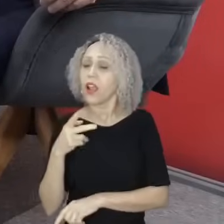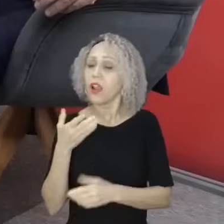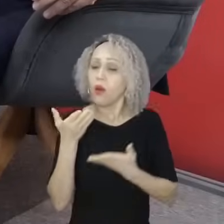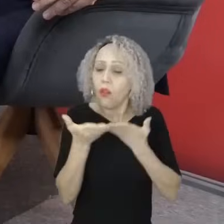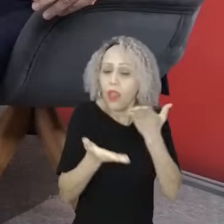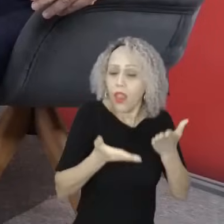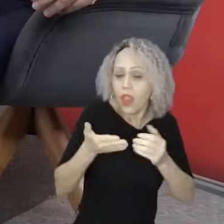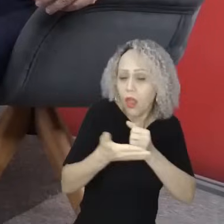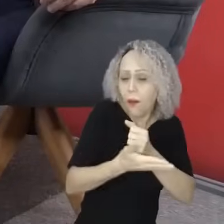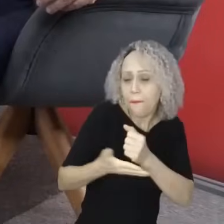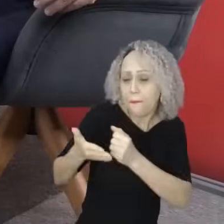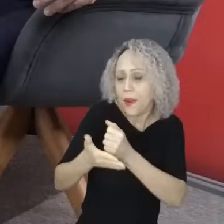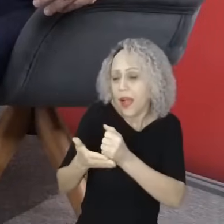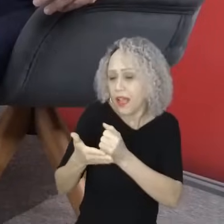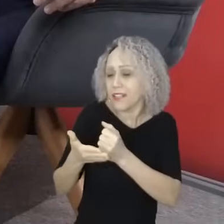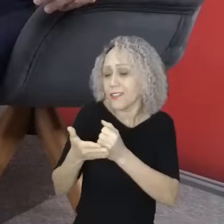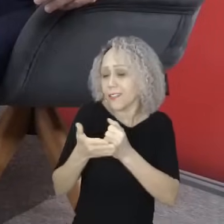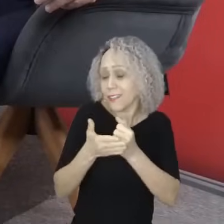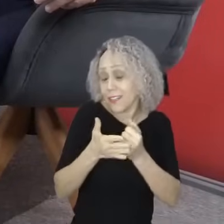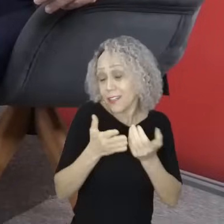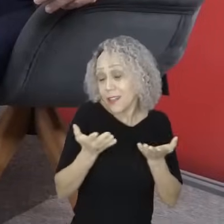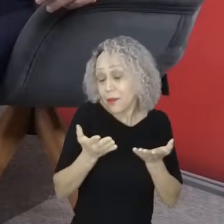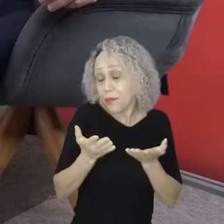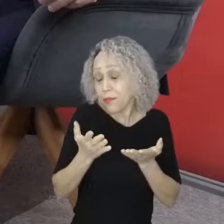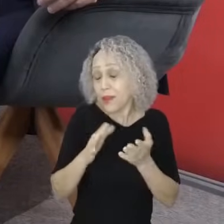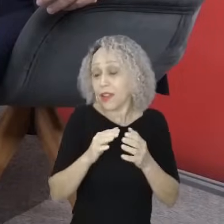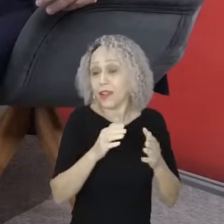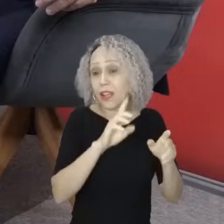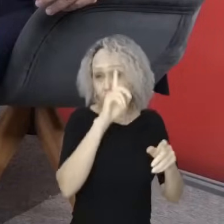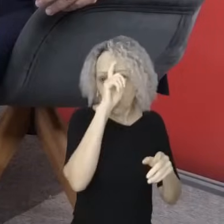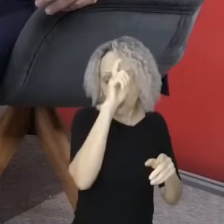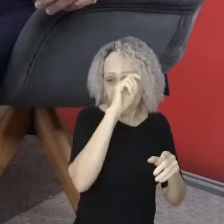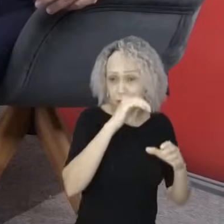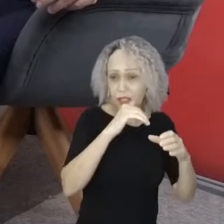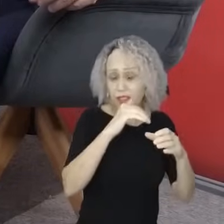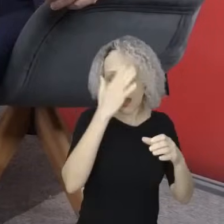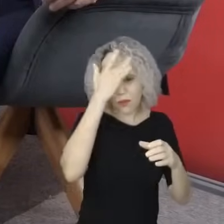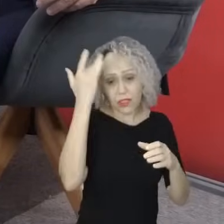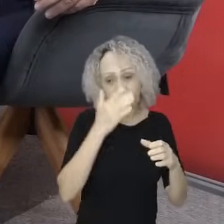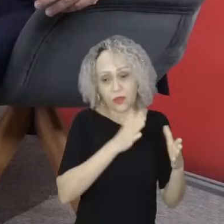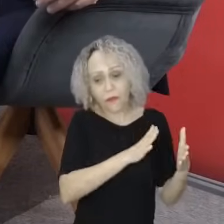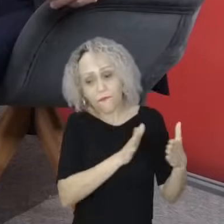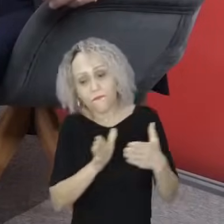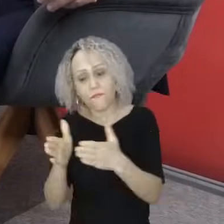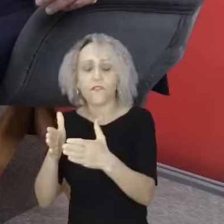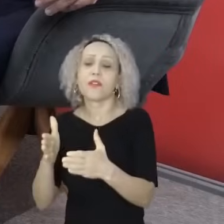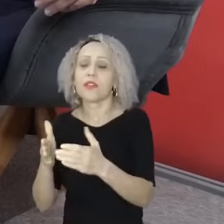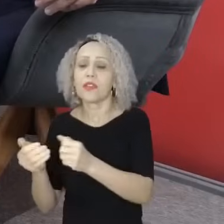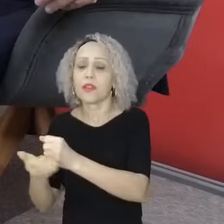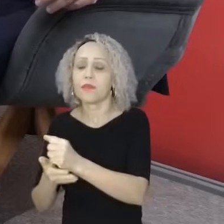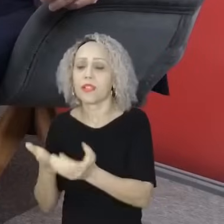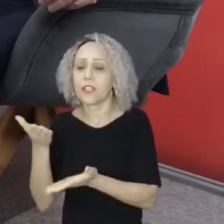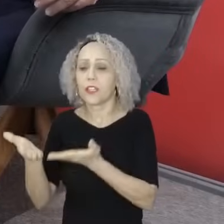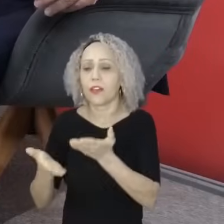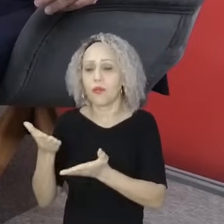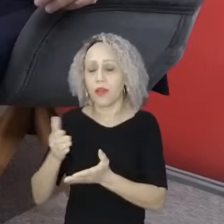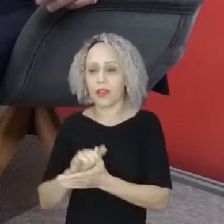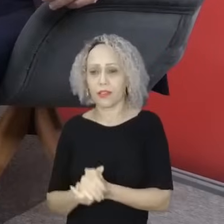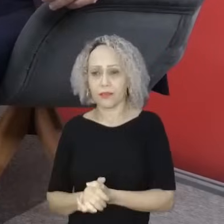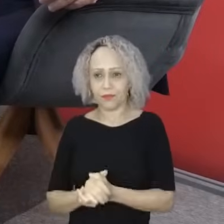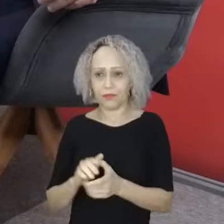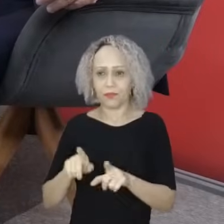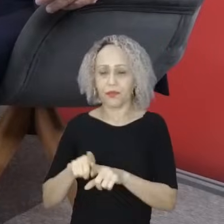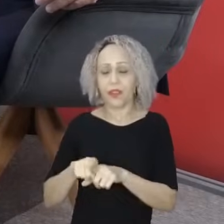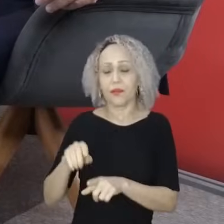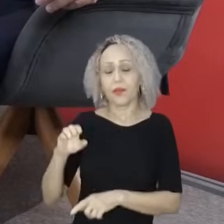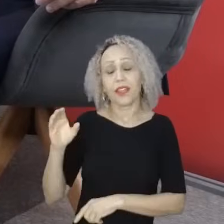a superlotação dos hospitais, a saúde voltada então para a atenção básica. E a Clemilde Cortes, do estado do Espírito